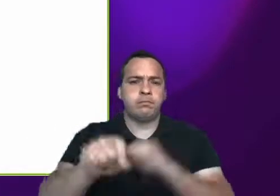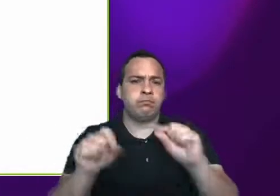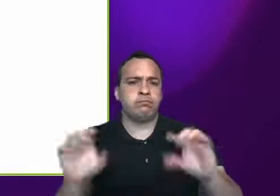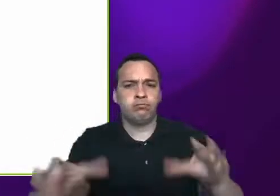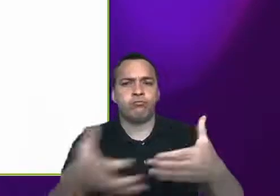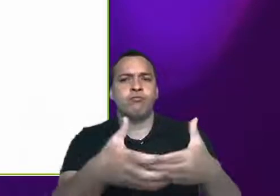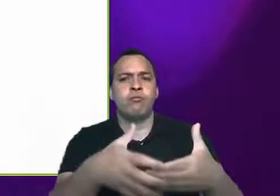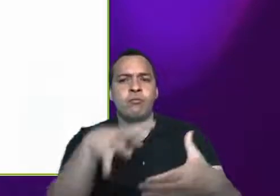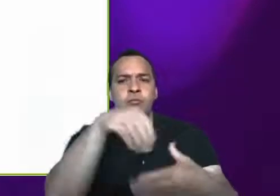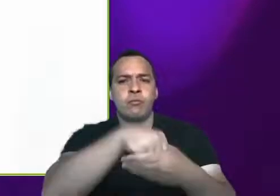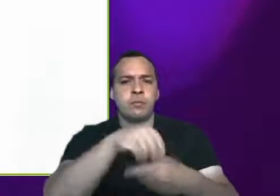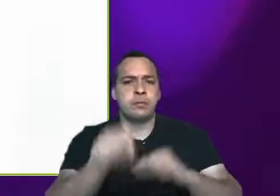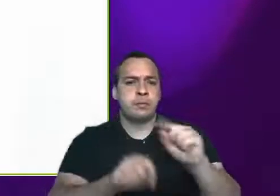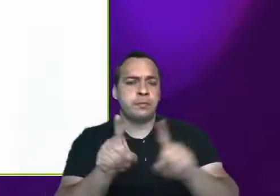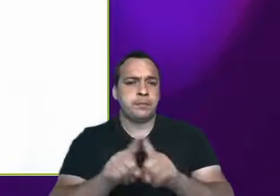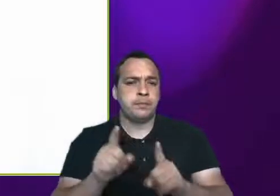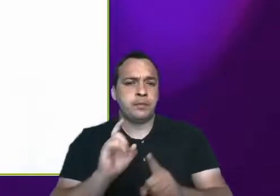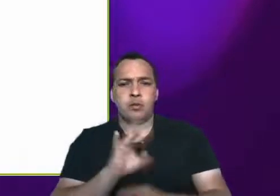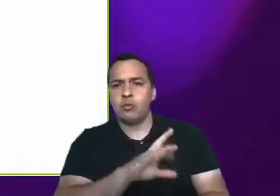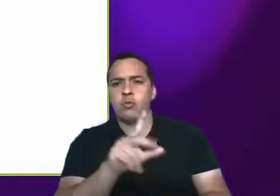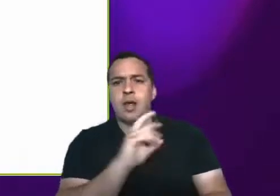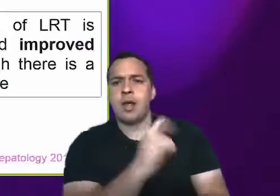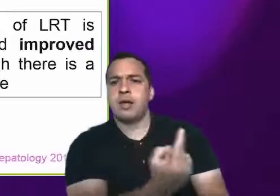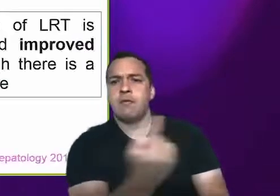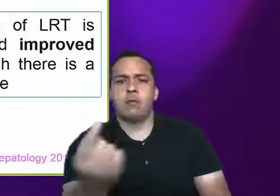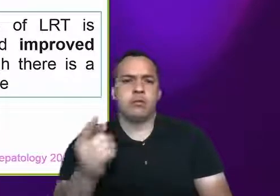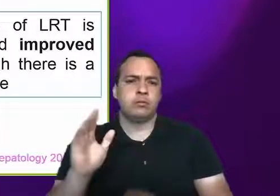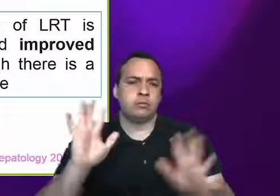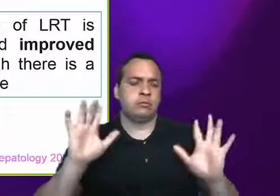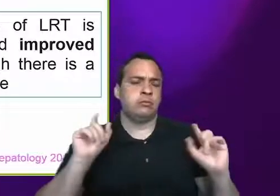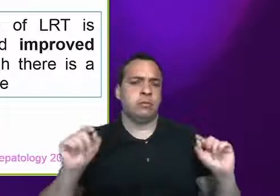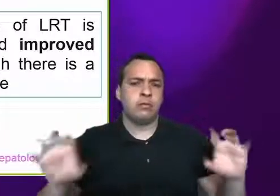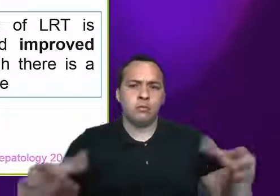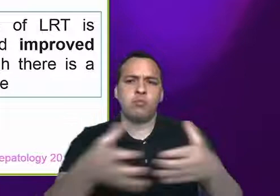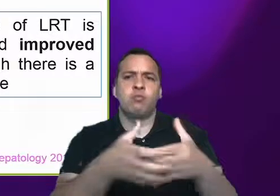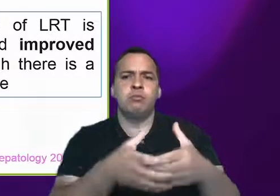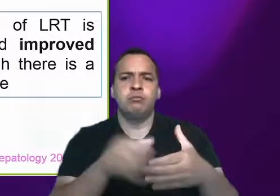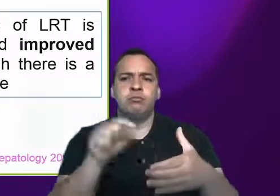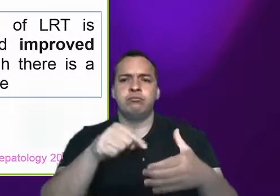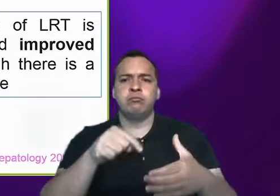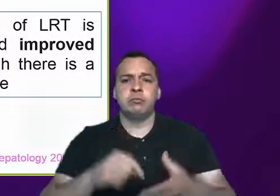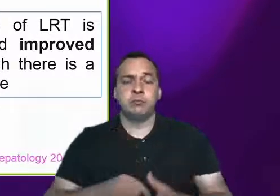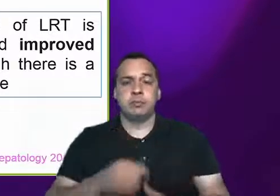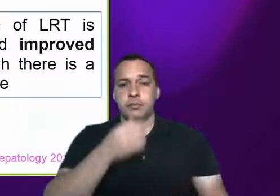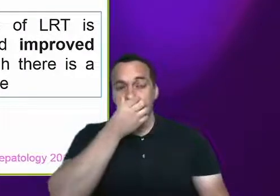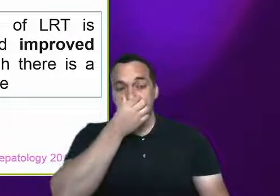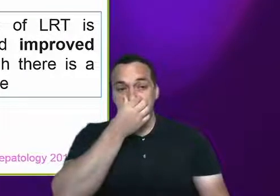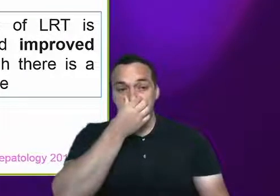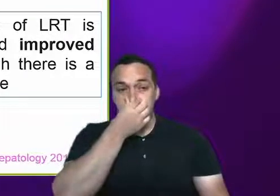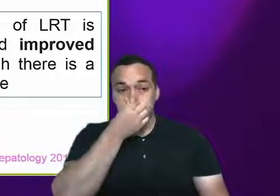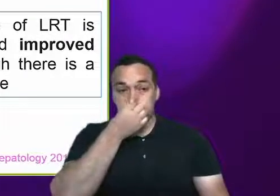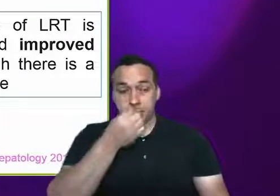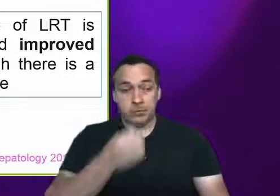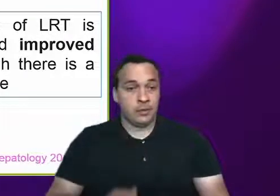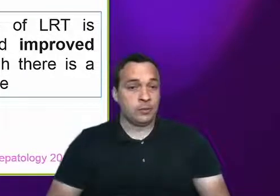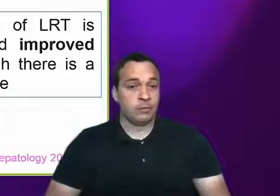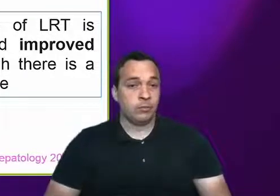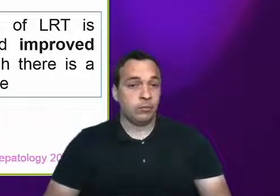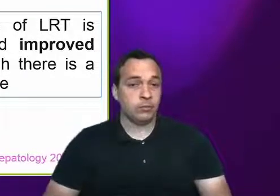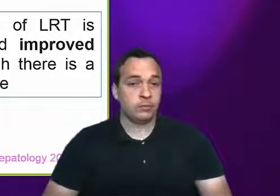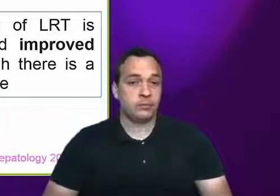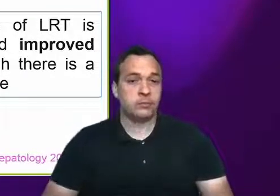de comunidade e não apenas individual. O terceiro princípio importante